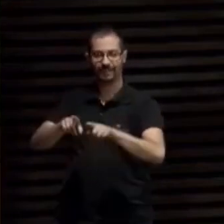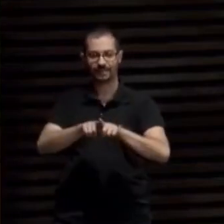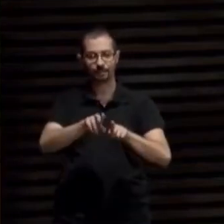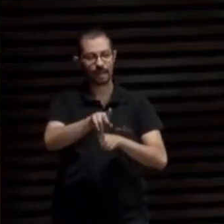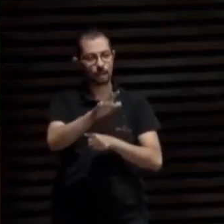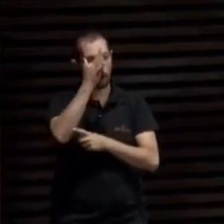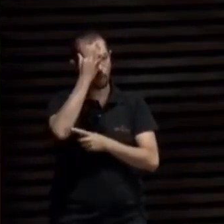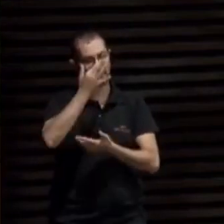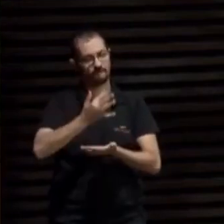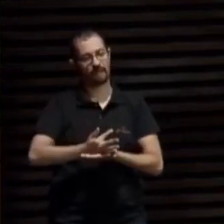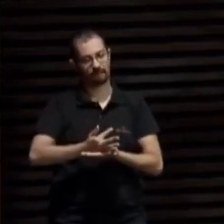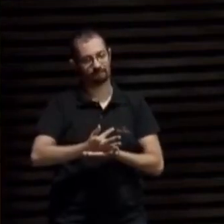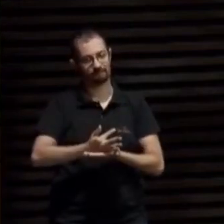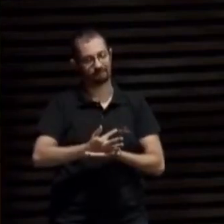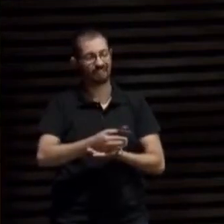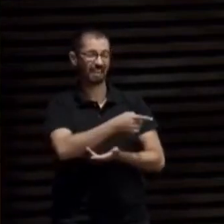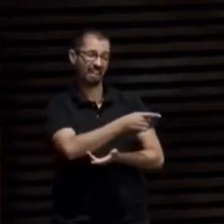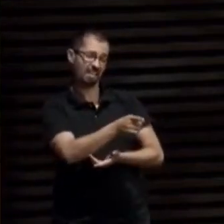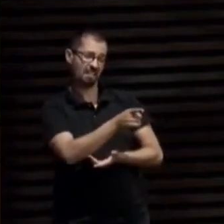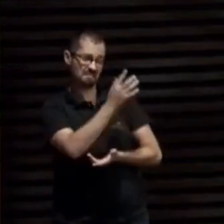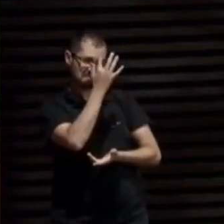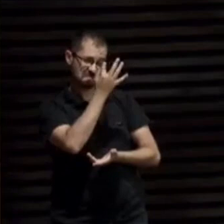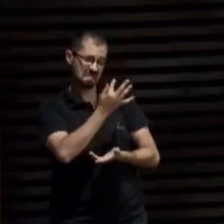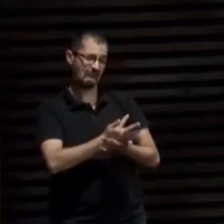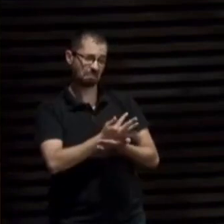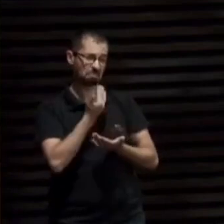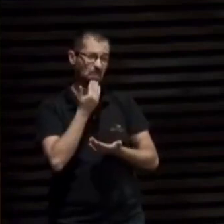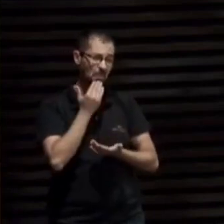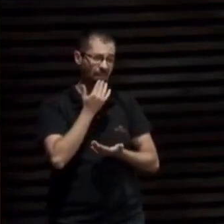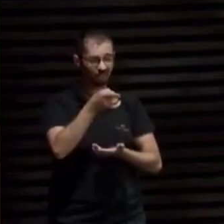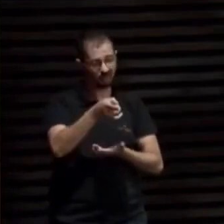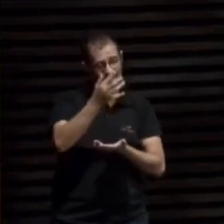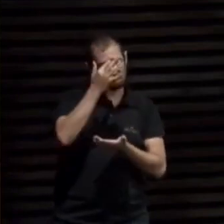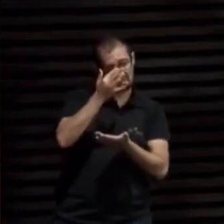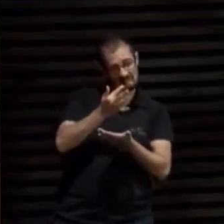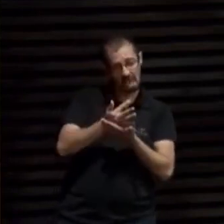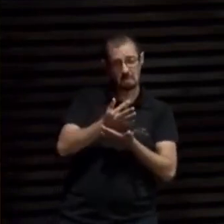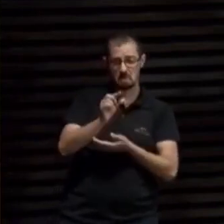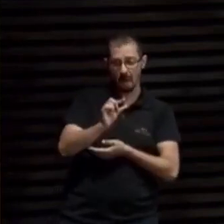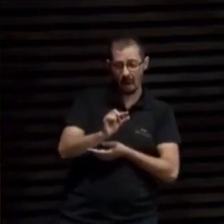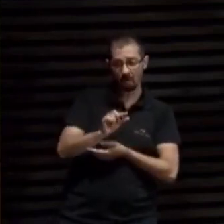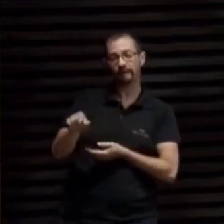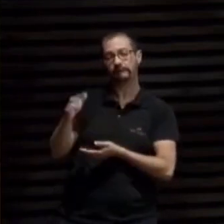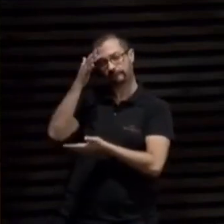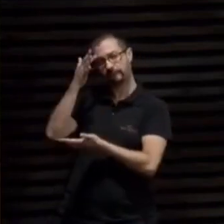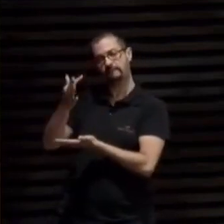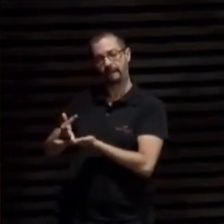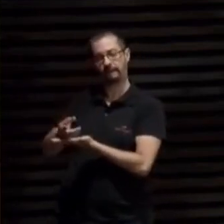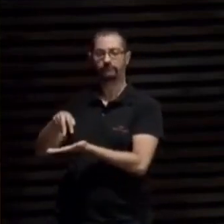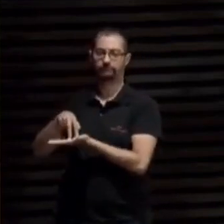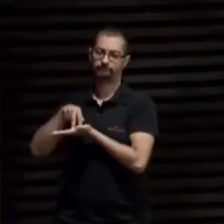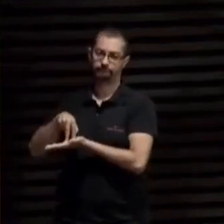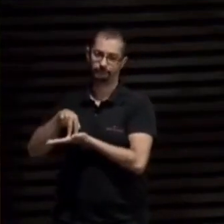Vai passar aquela turma aqui. A igreja já está sofrendo uma apostasia. Nos Estados